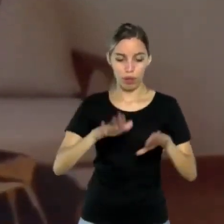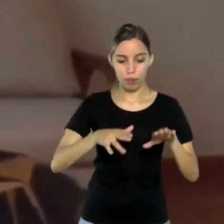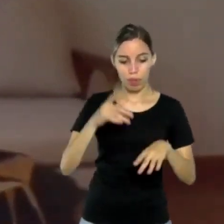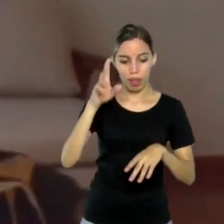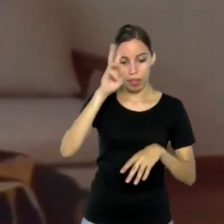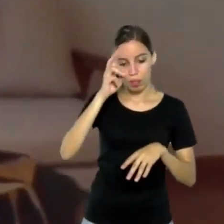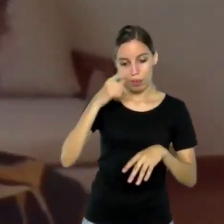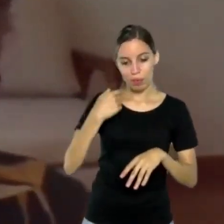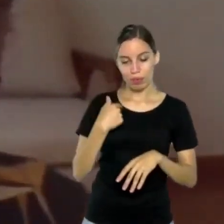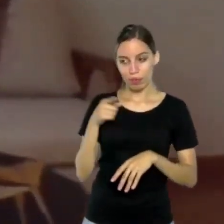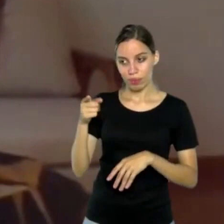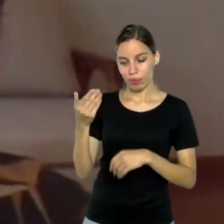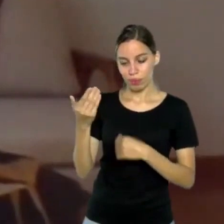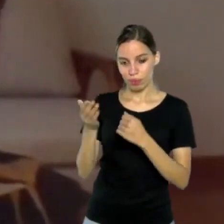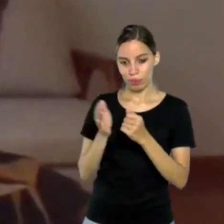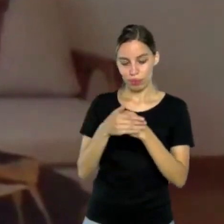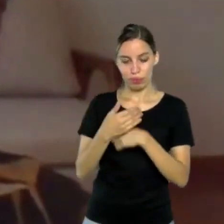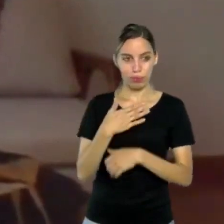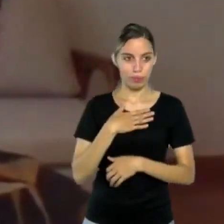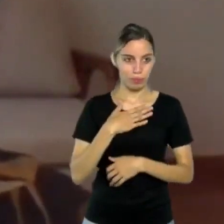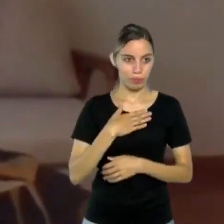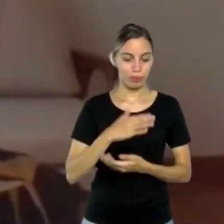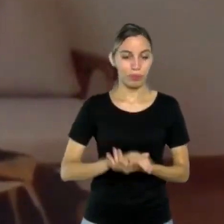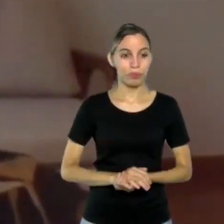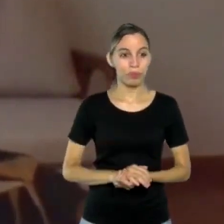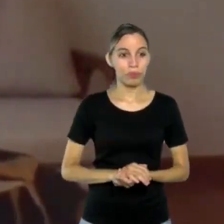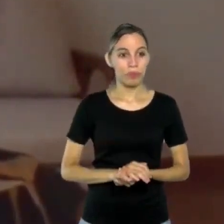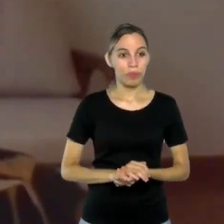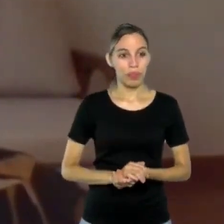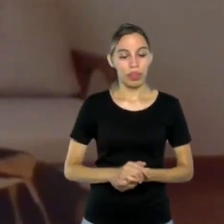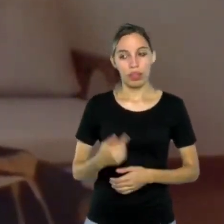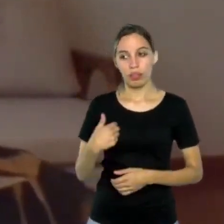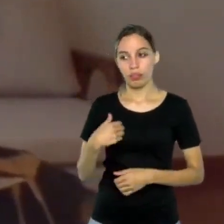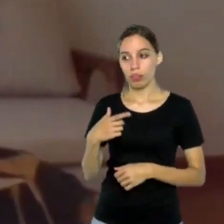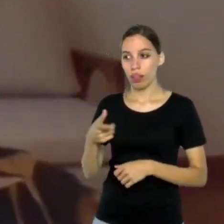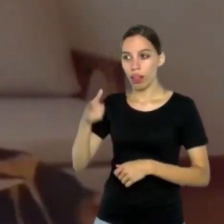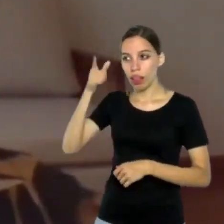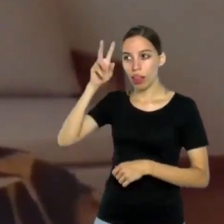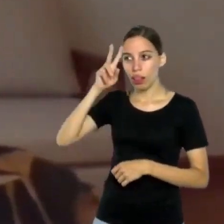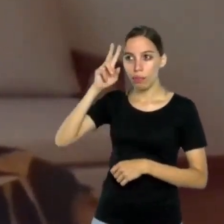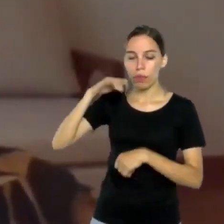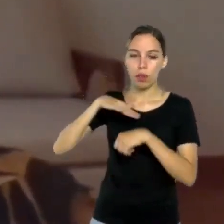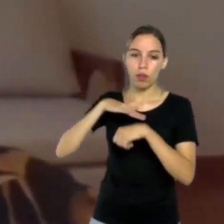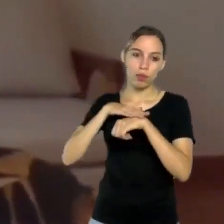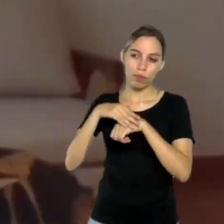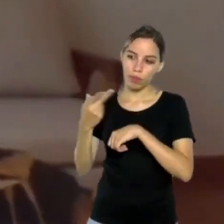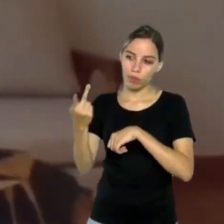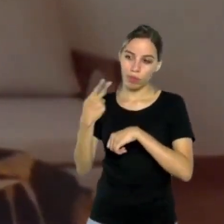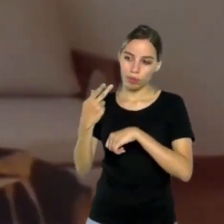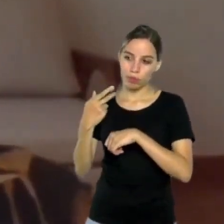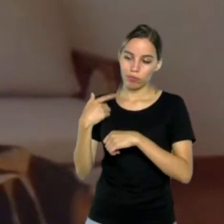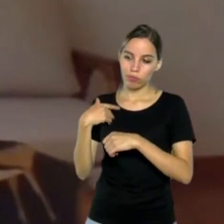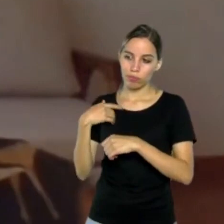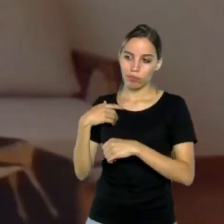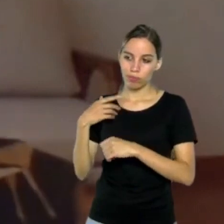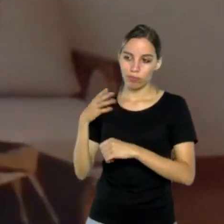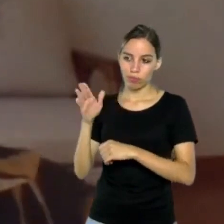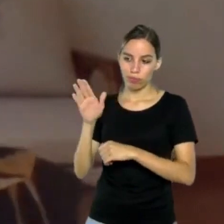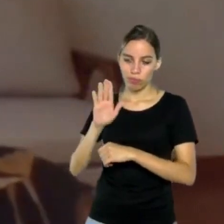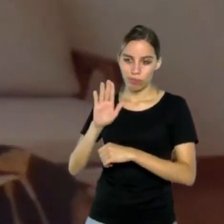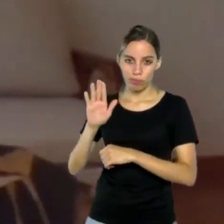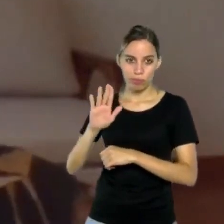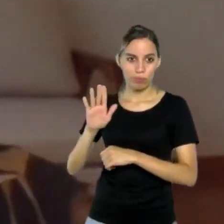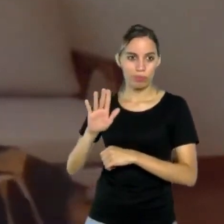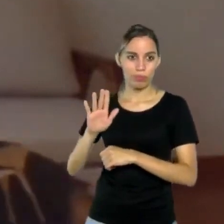depois de explicar bem, em uma conversa despedida que me deixou a salvo, em que chegamos a conclusões parecidas,